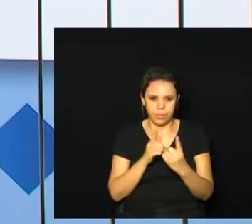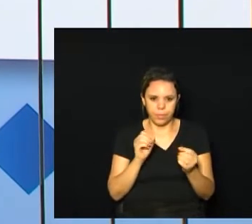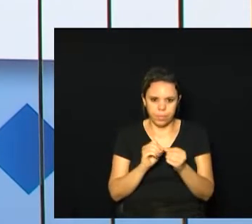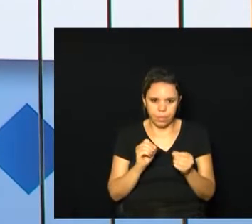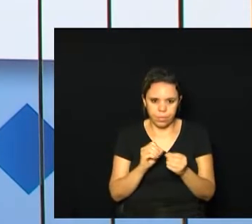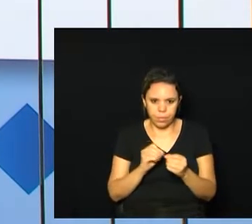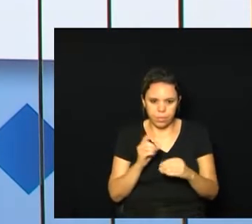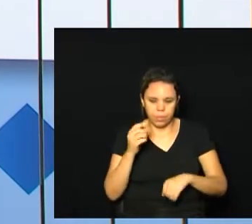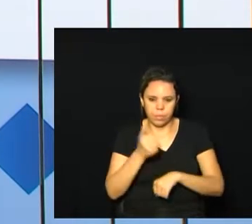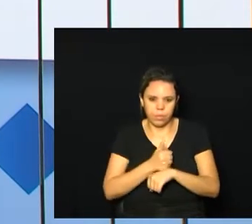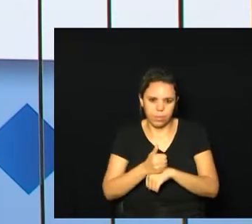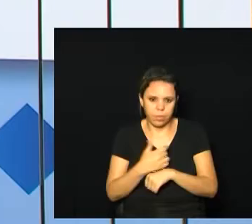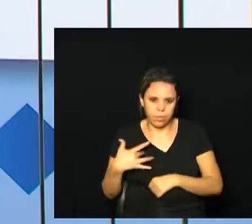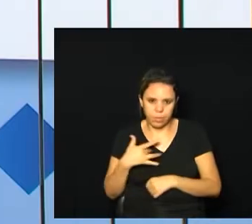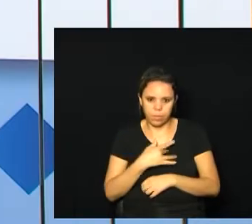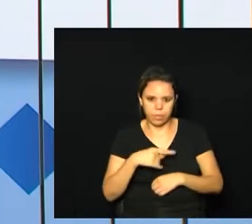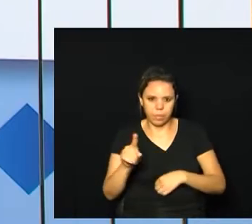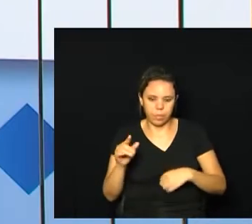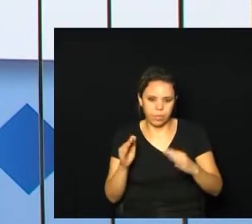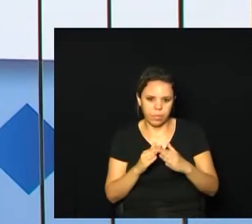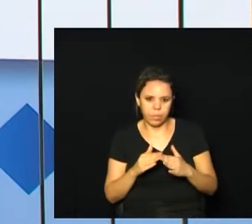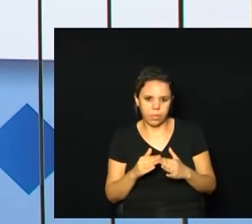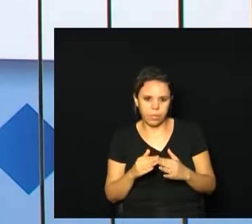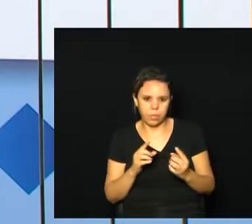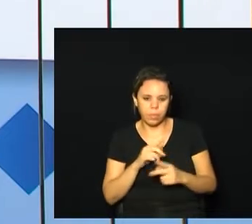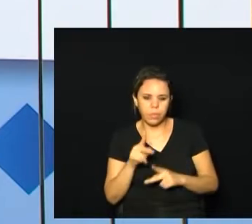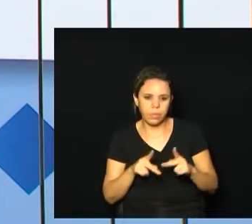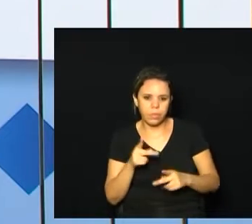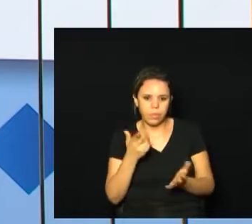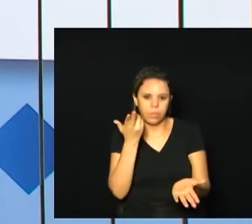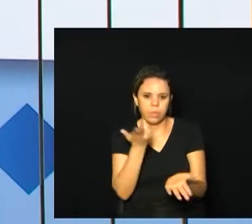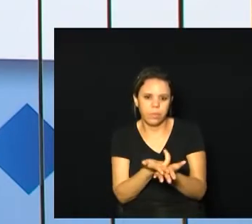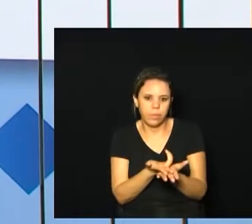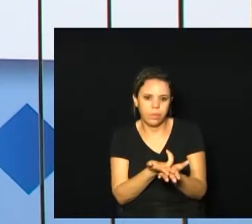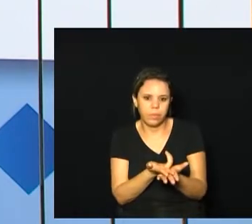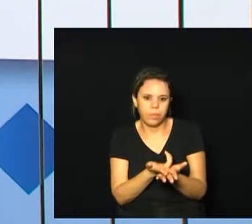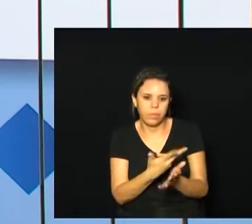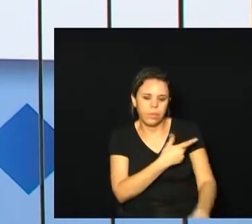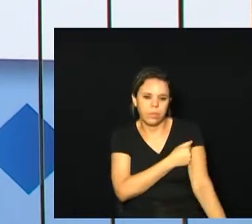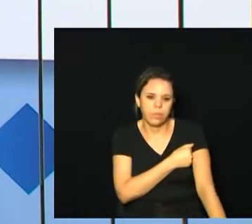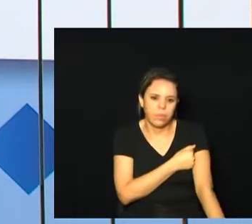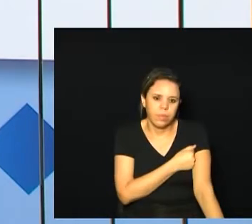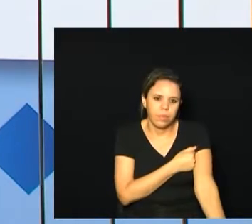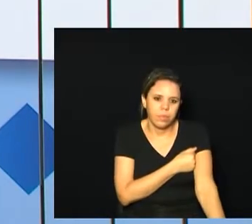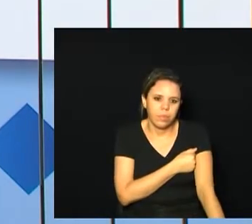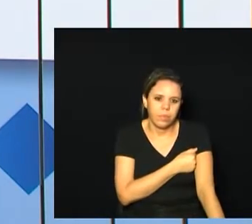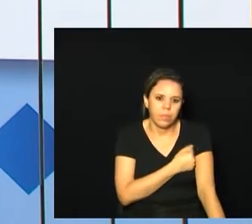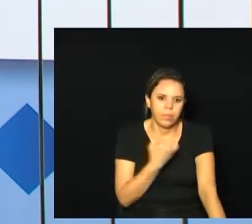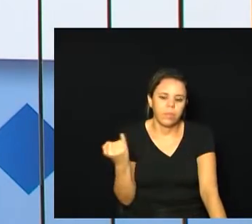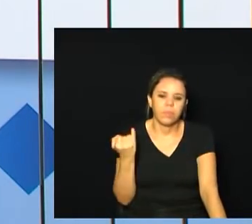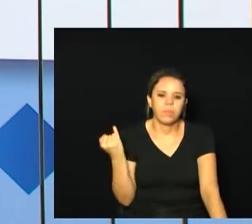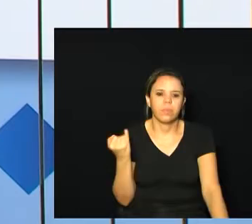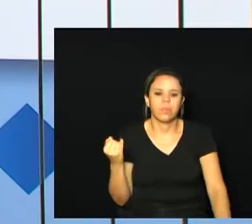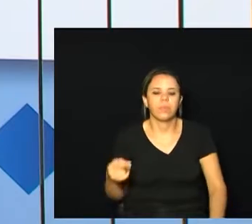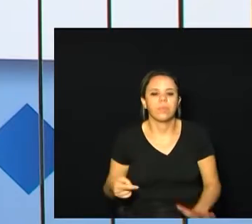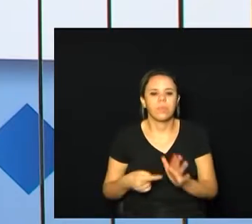por um agente de saúde que vai até a sua casa atender essa pessoa acamada com a imunização. Importante